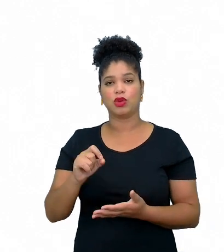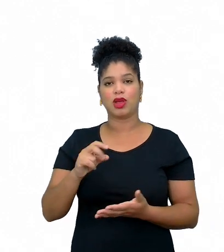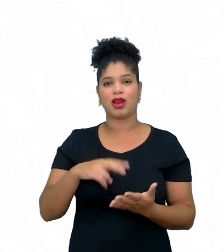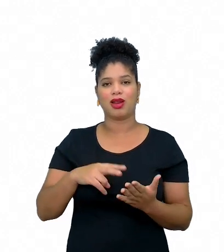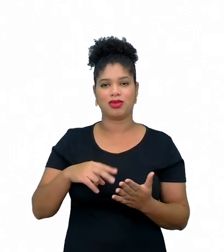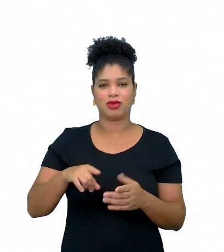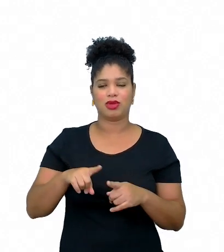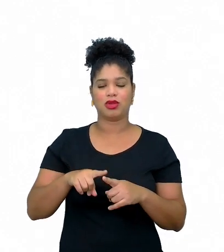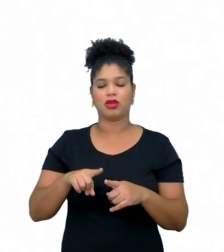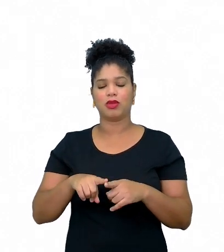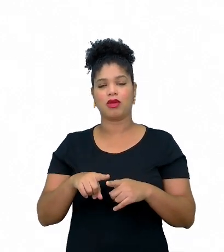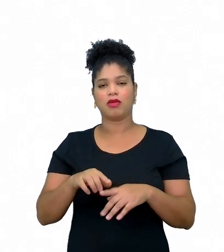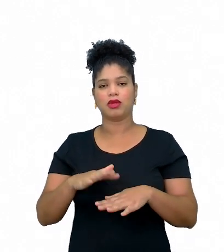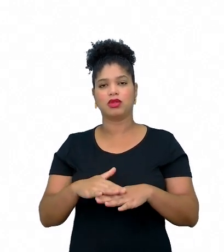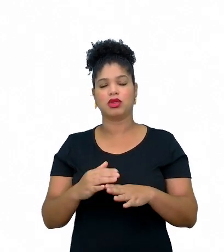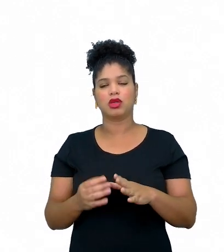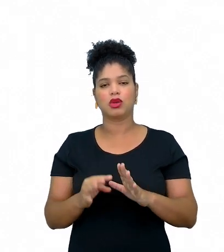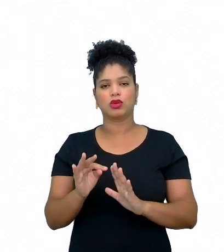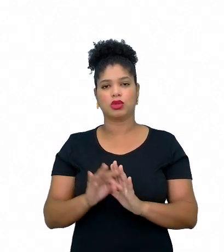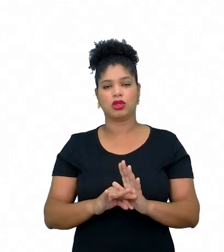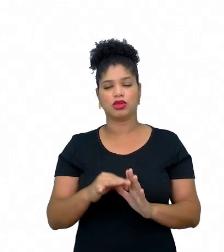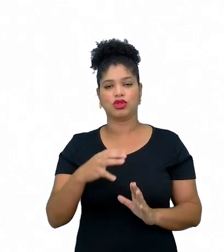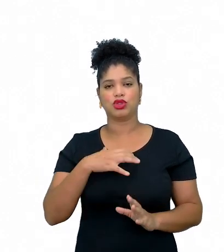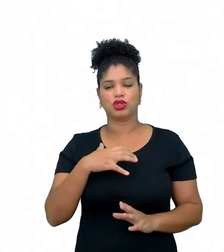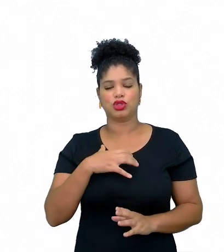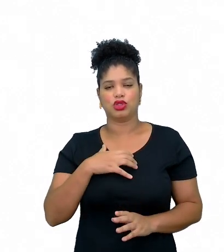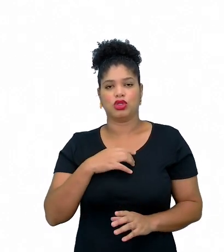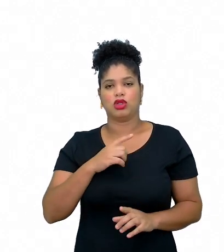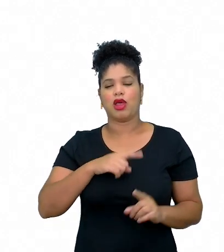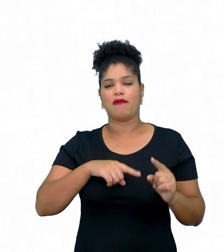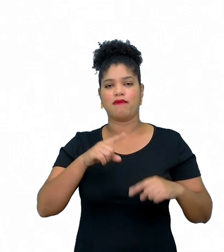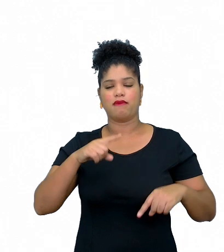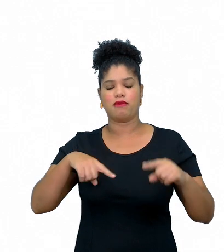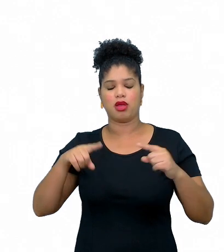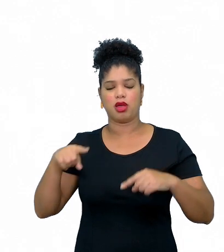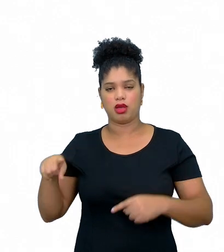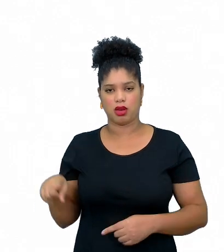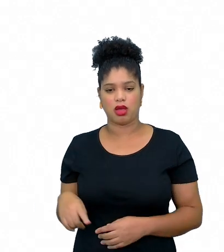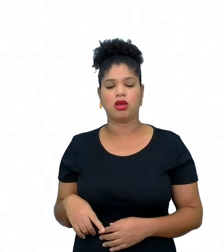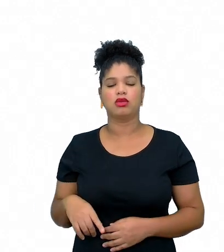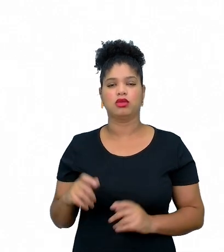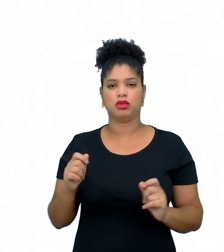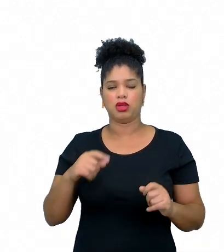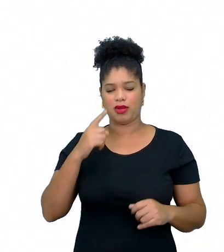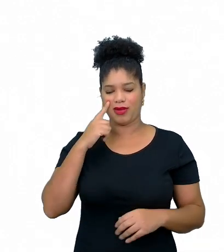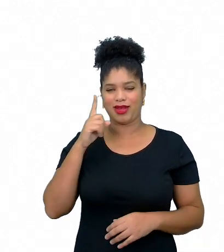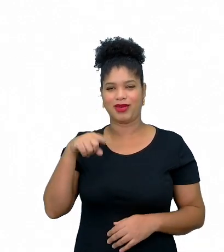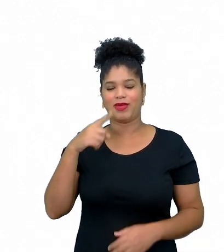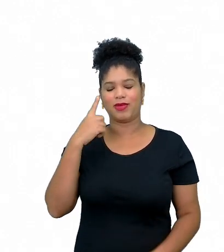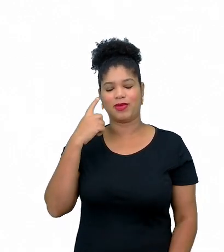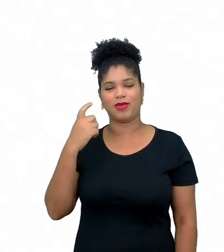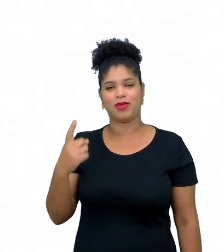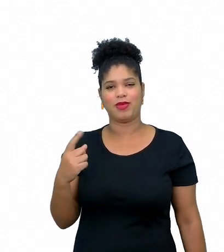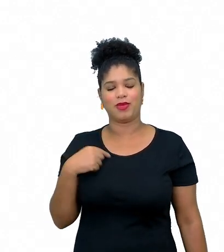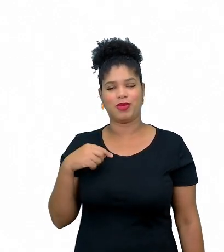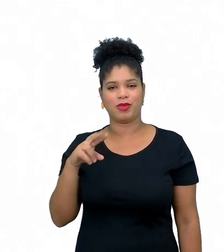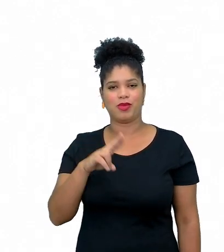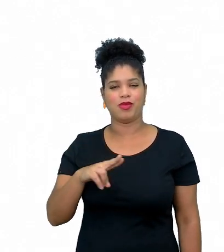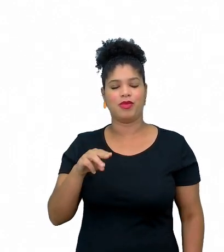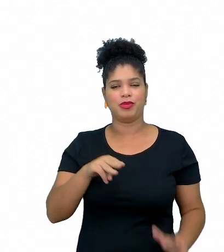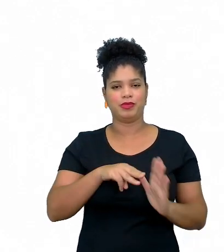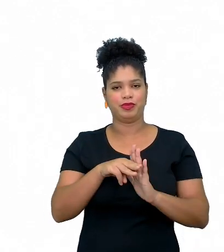produção textual por meio de estímulos variados e de diferentes níveis de dificuldade. Então, é muito interessante que nós usemos